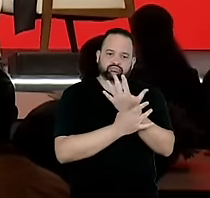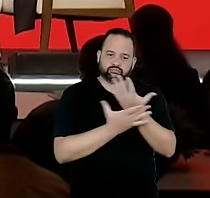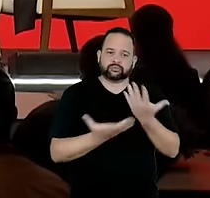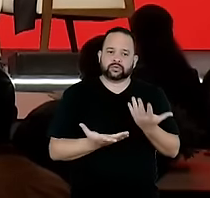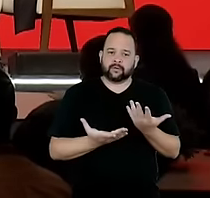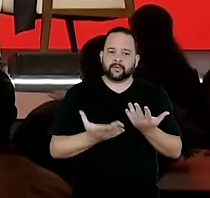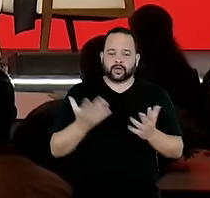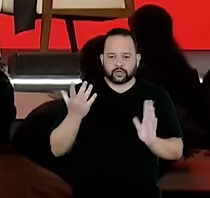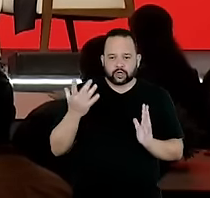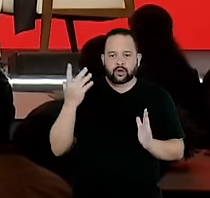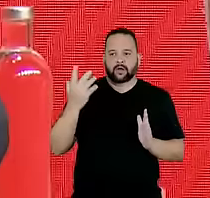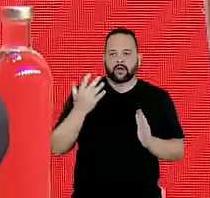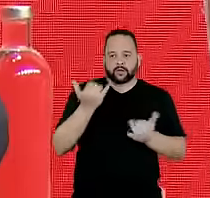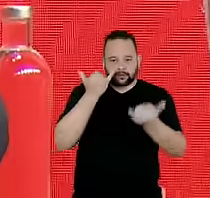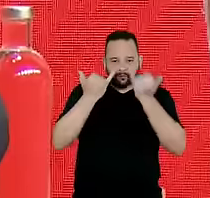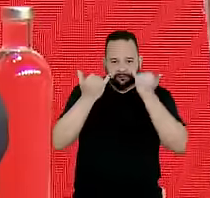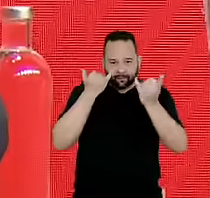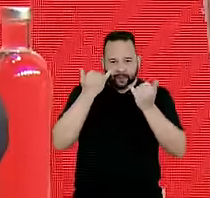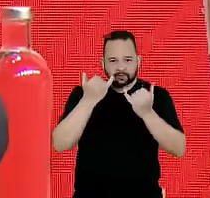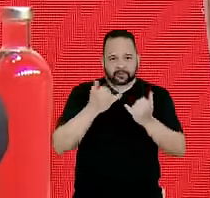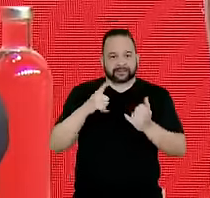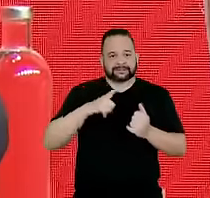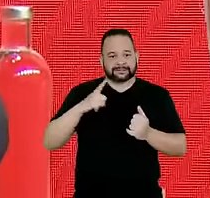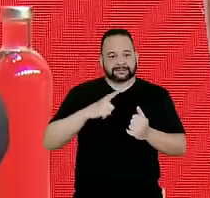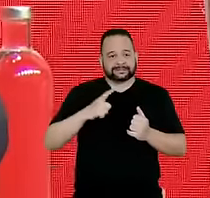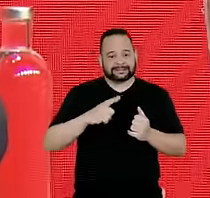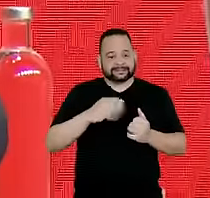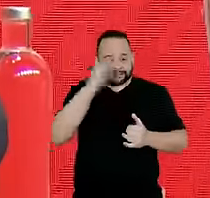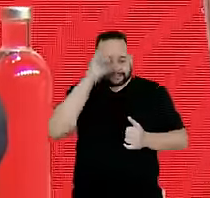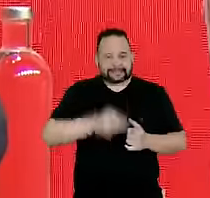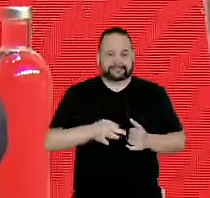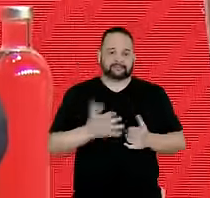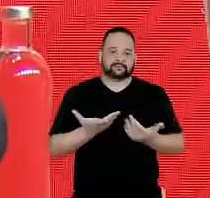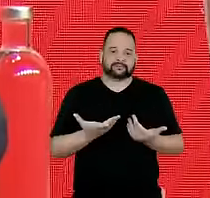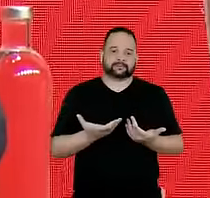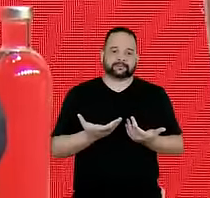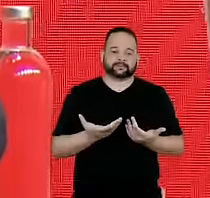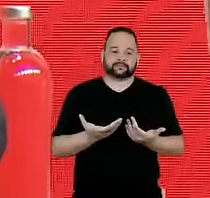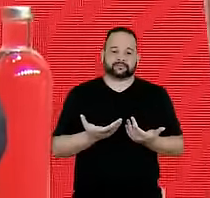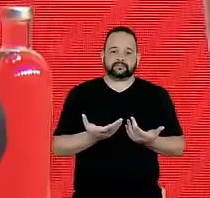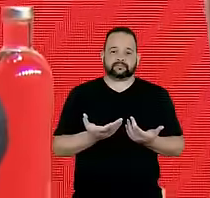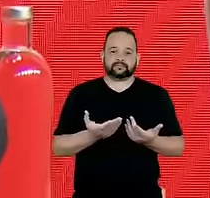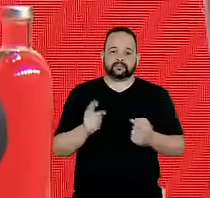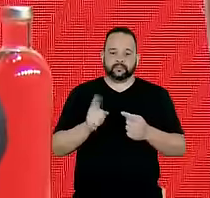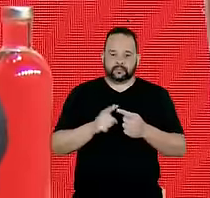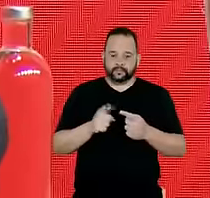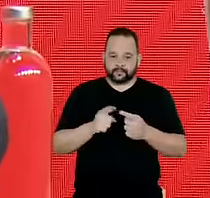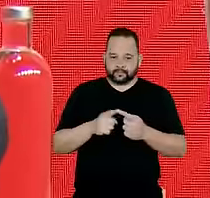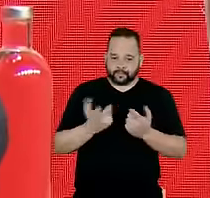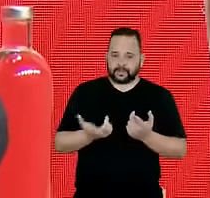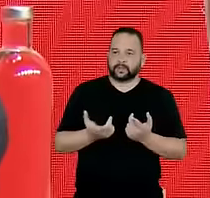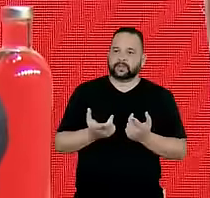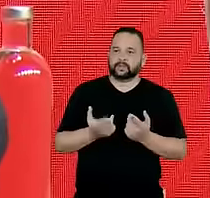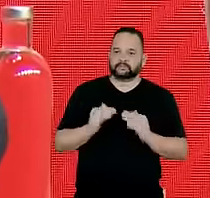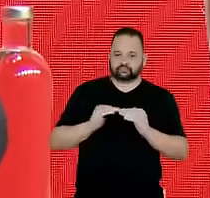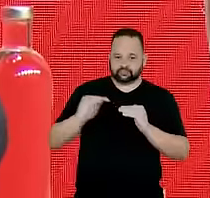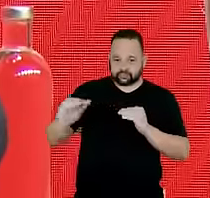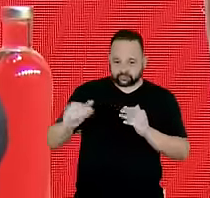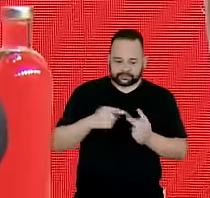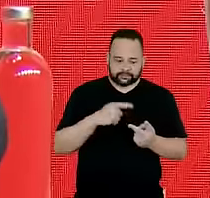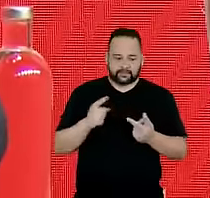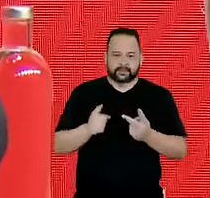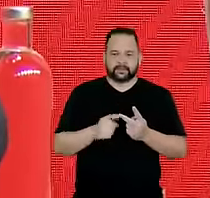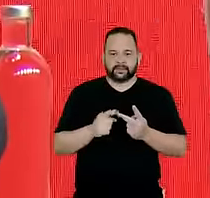dessas informações então primeirinho Finanças sustentáveis segundo taxonomia sustentável terceiro